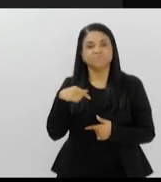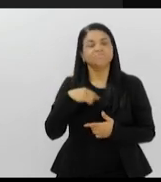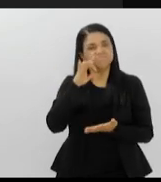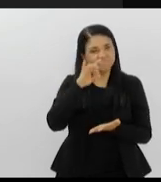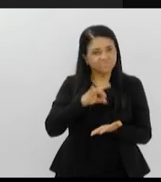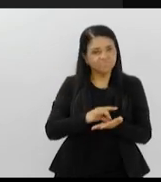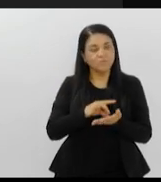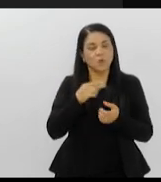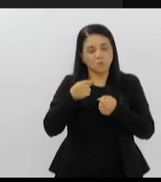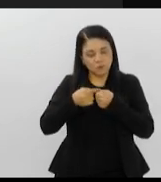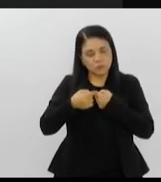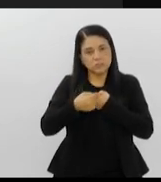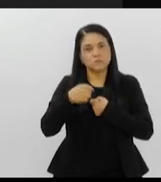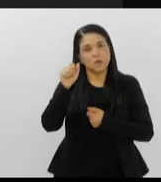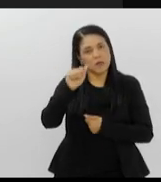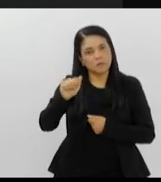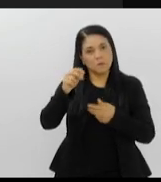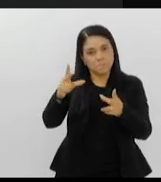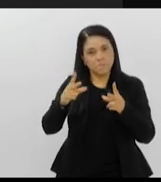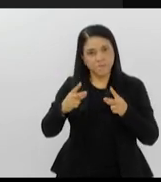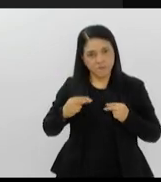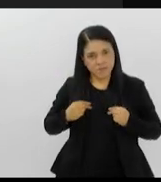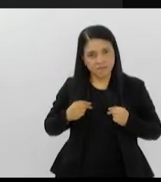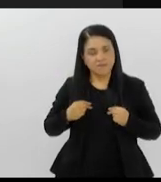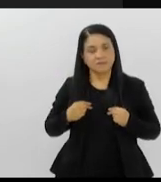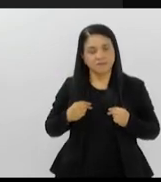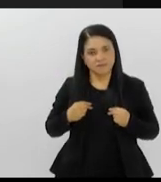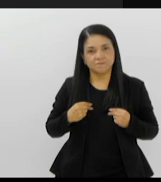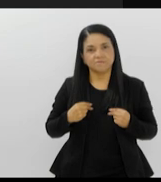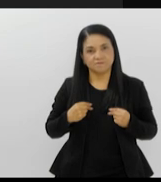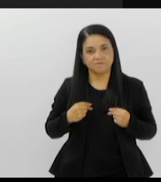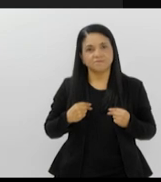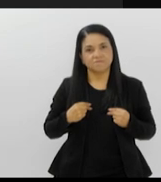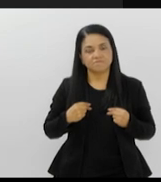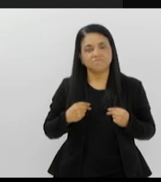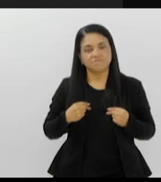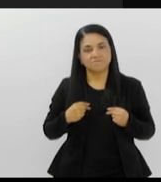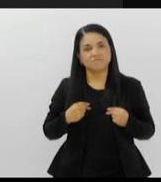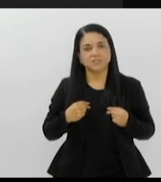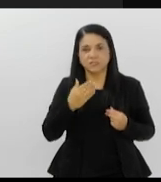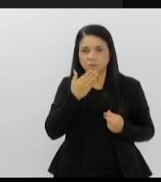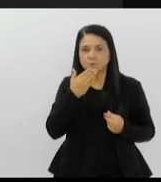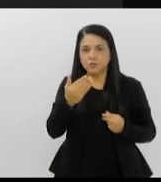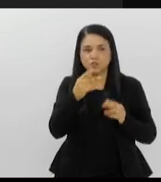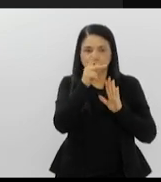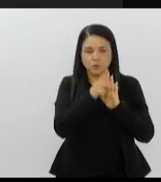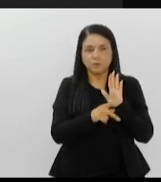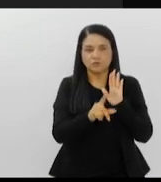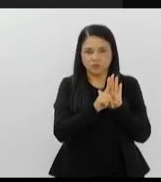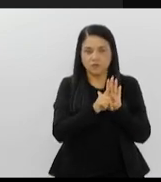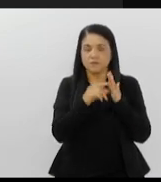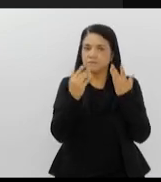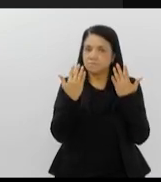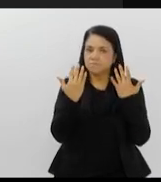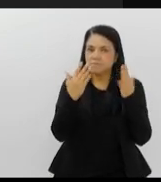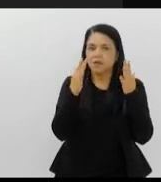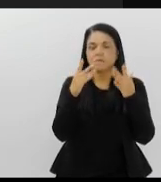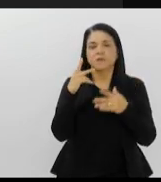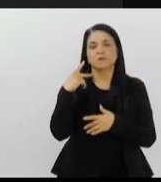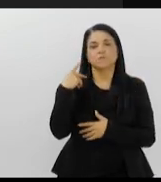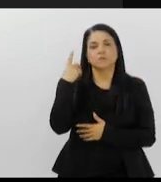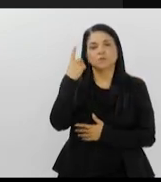realmente, o município de Araruama merece, né? Merece esse título aí. E parabéns